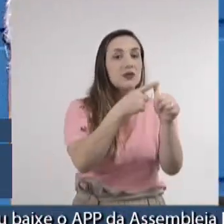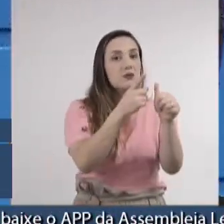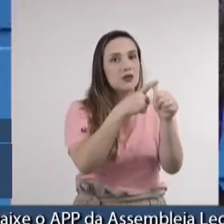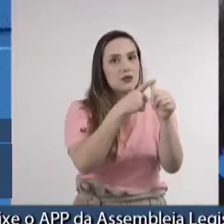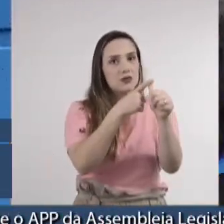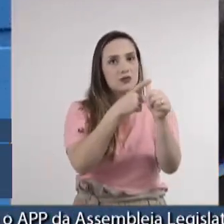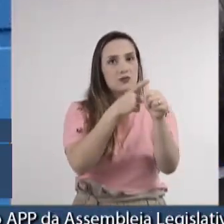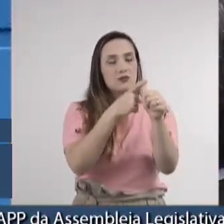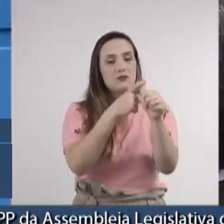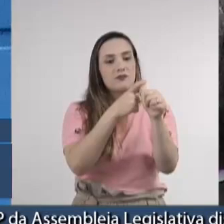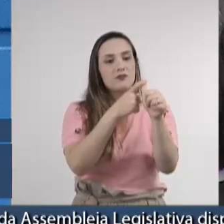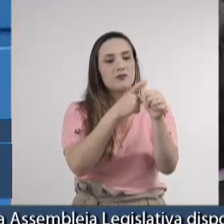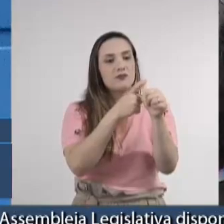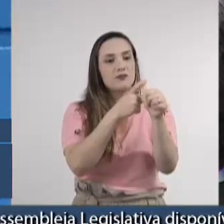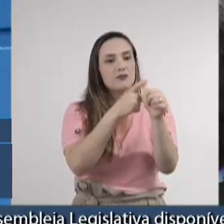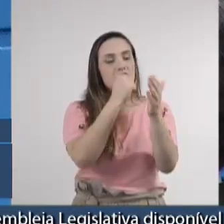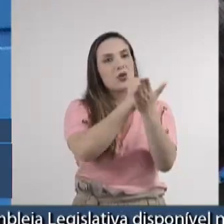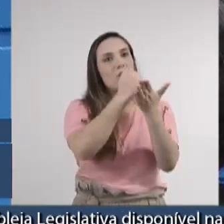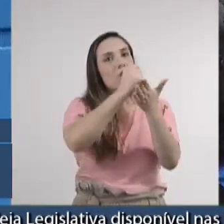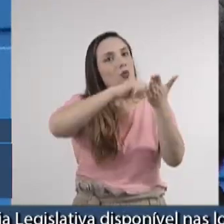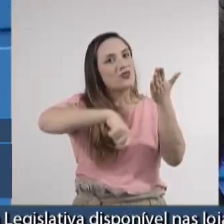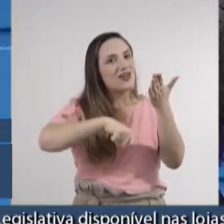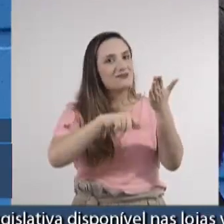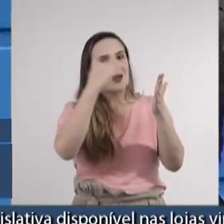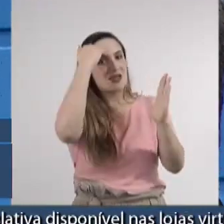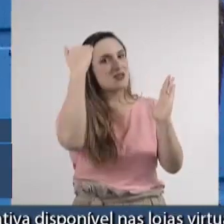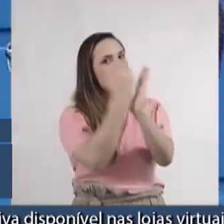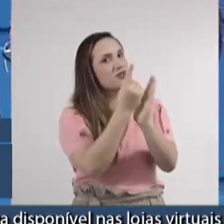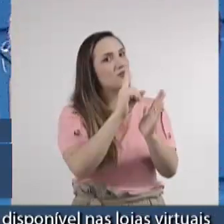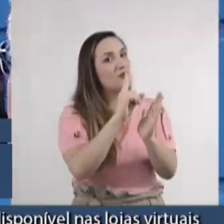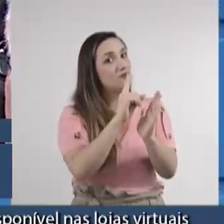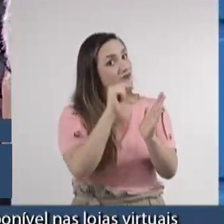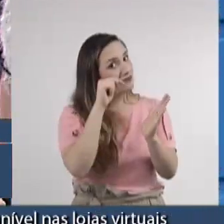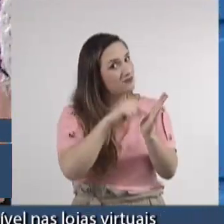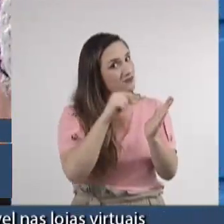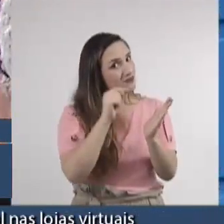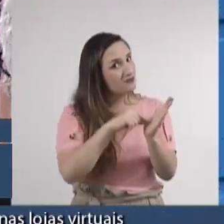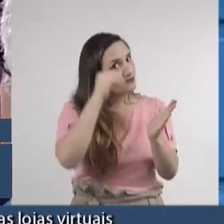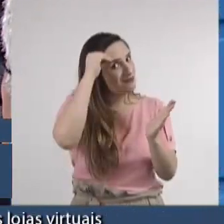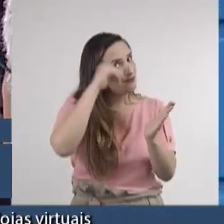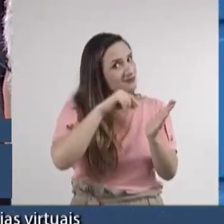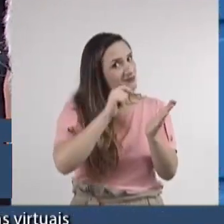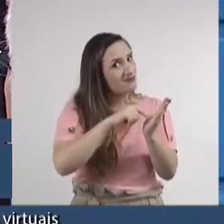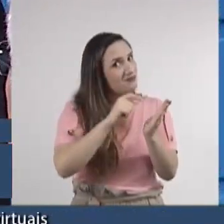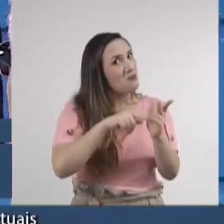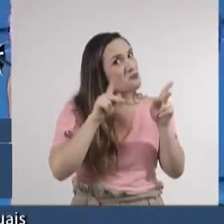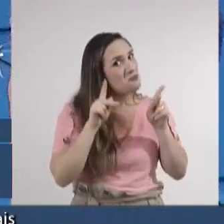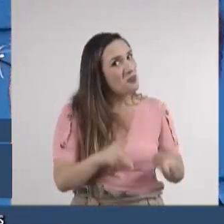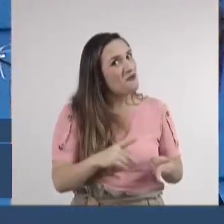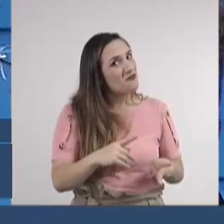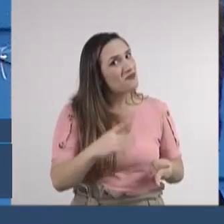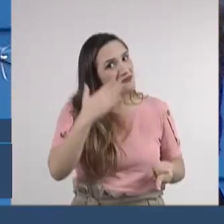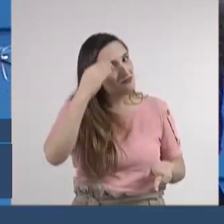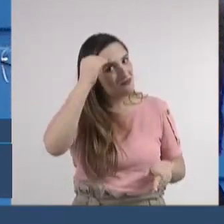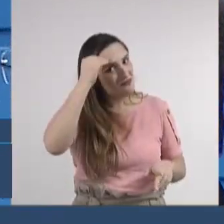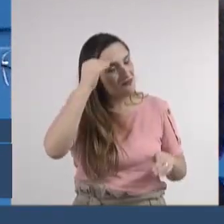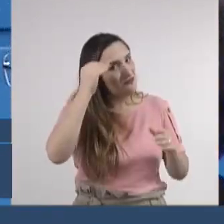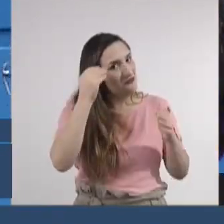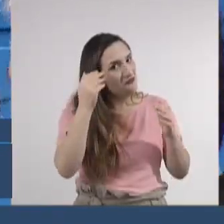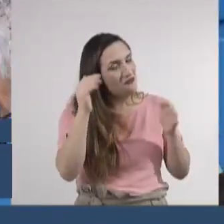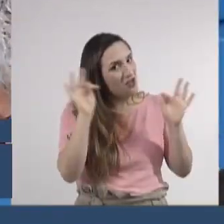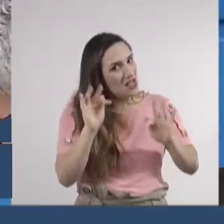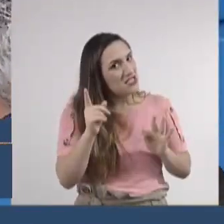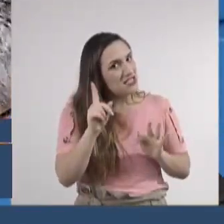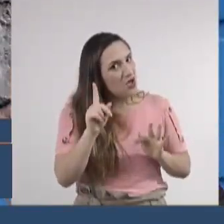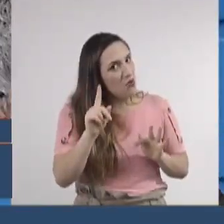é o contrato não cumprido, o contrato frustrado, a frustração da população sul-mato-grossense